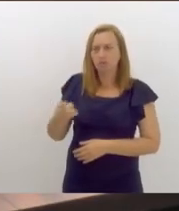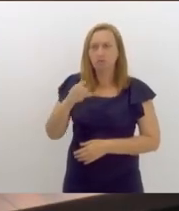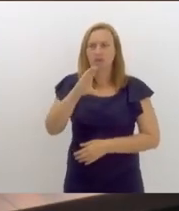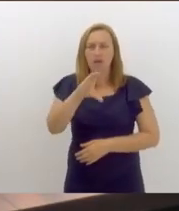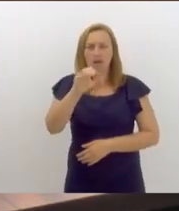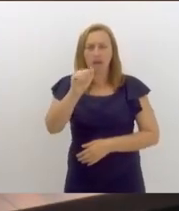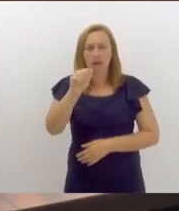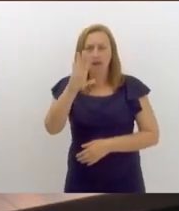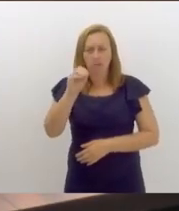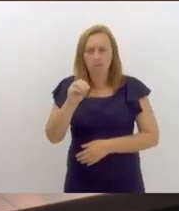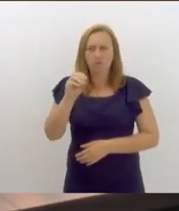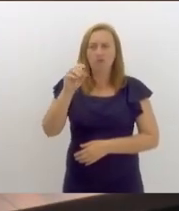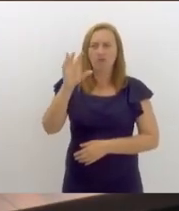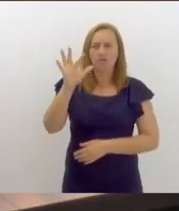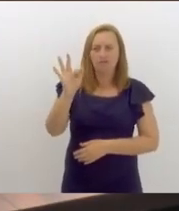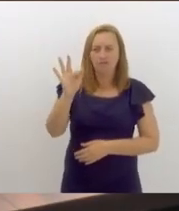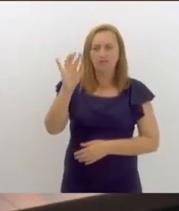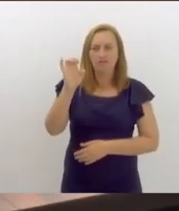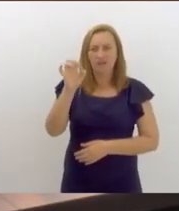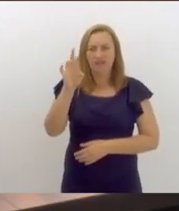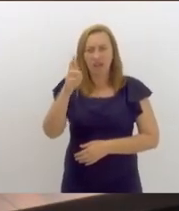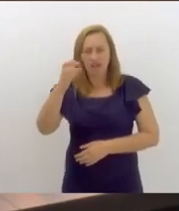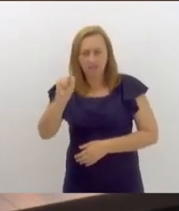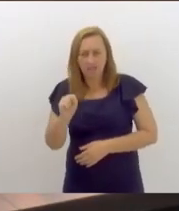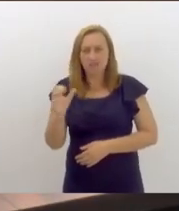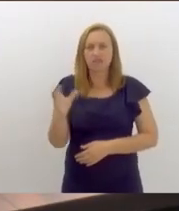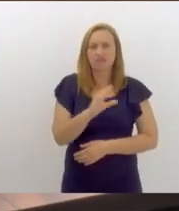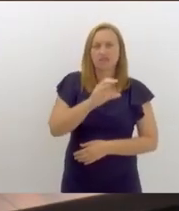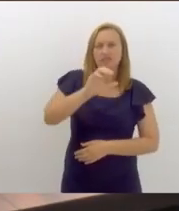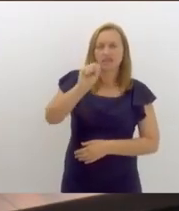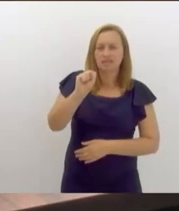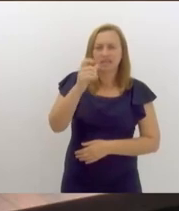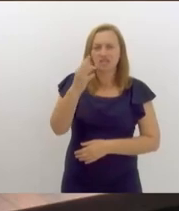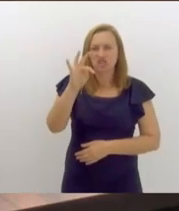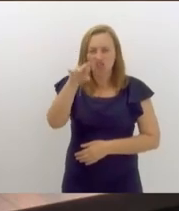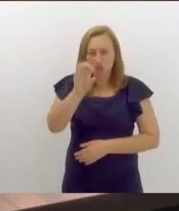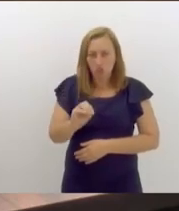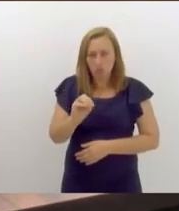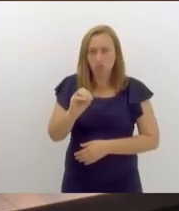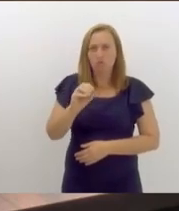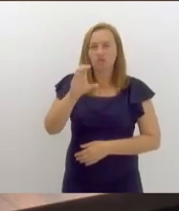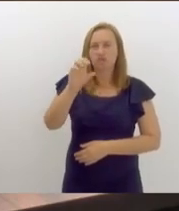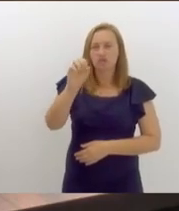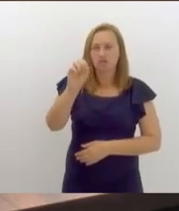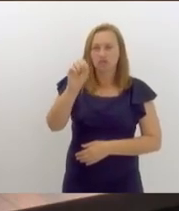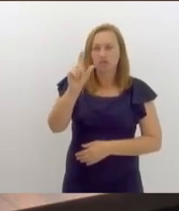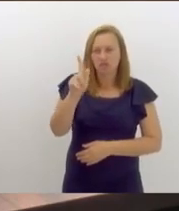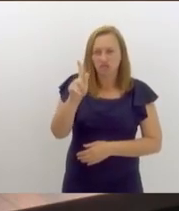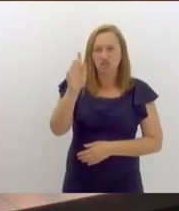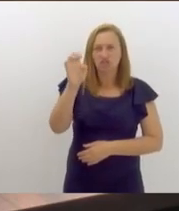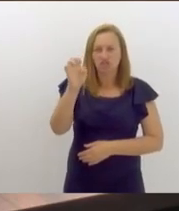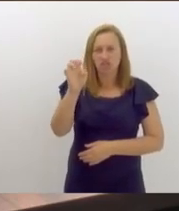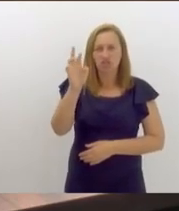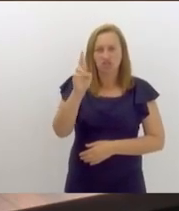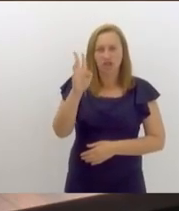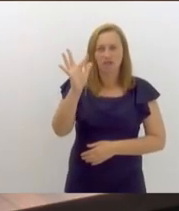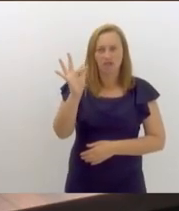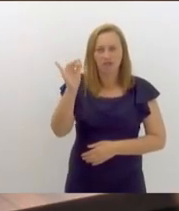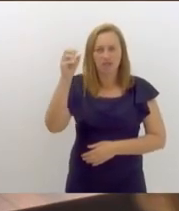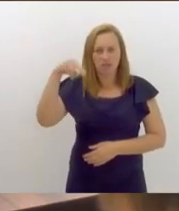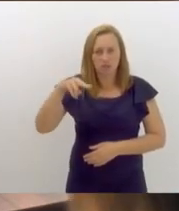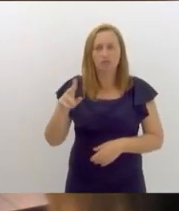Fernandes Fernando Figueira O sargento Jefferson Alan Ferreira Cavalcante e o sargento Marcelo